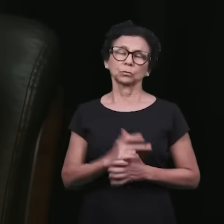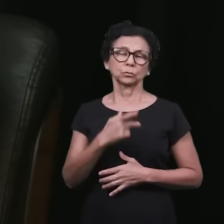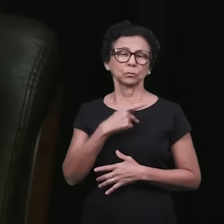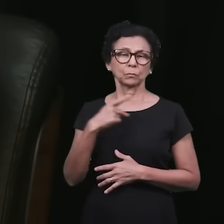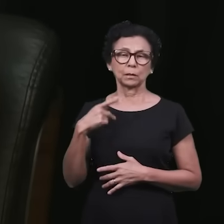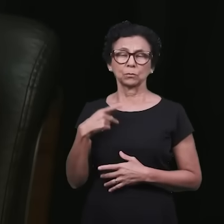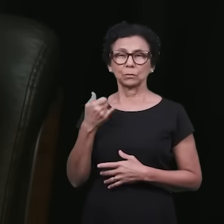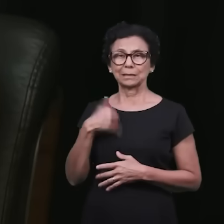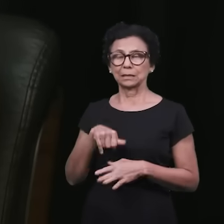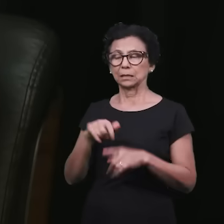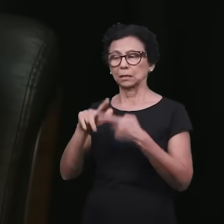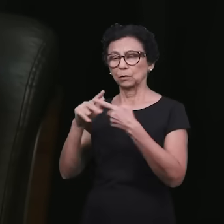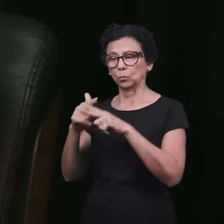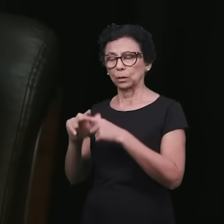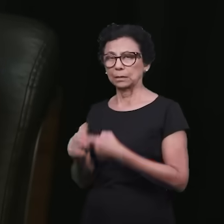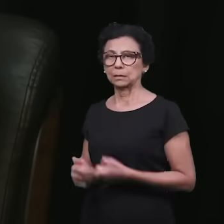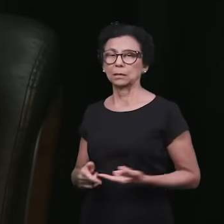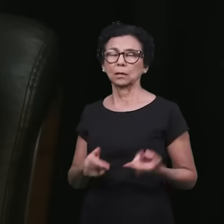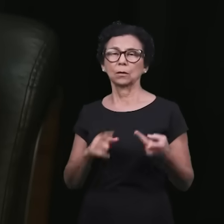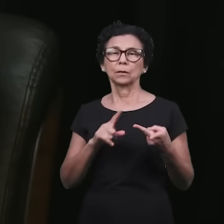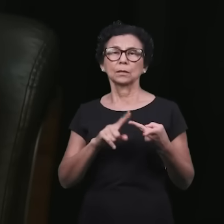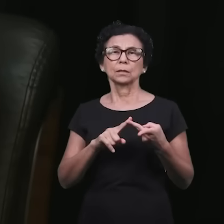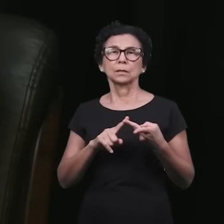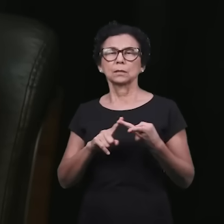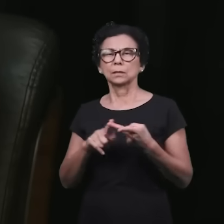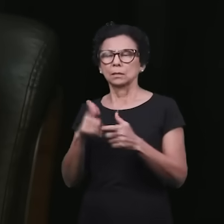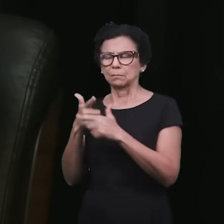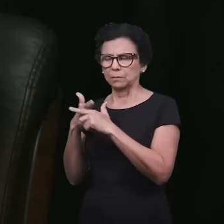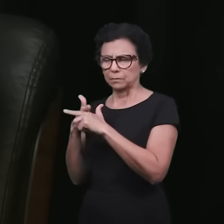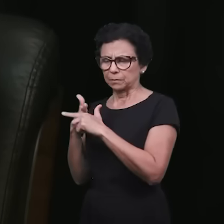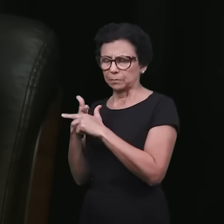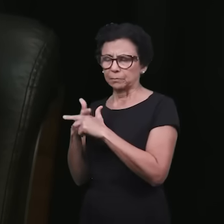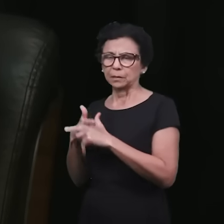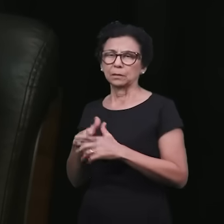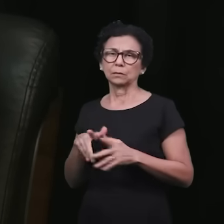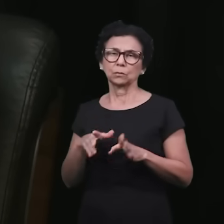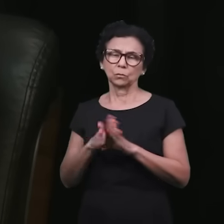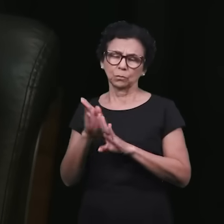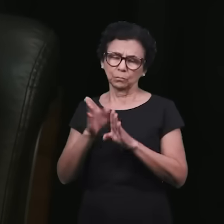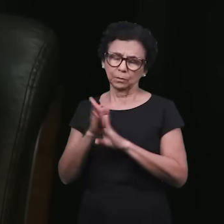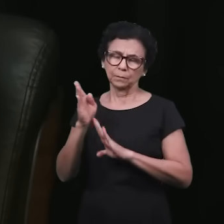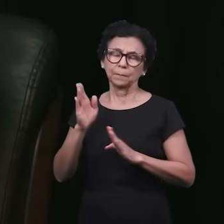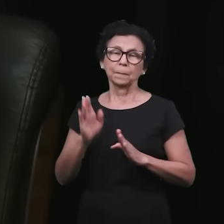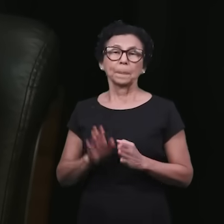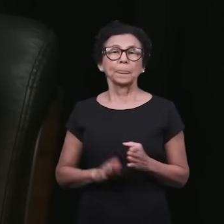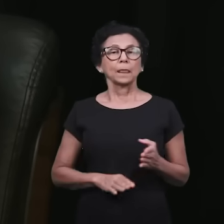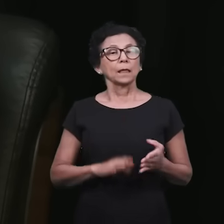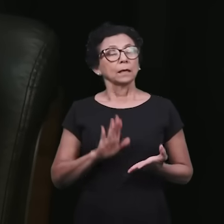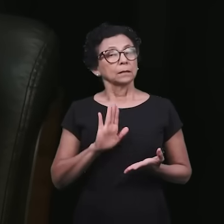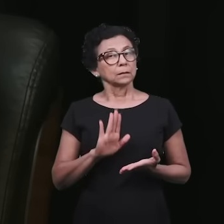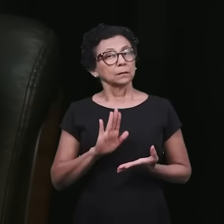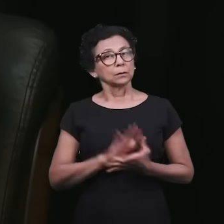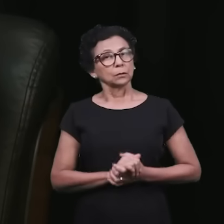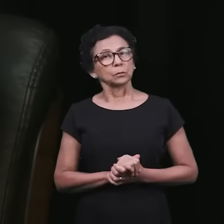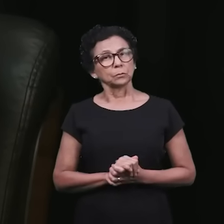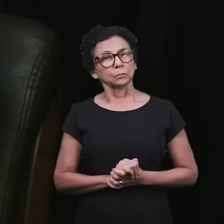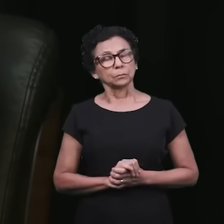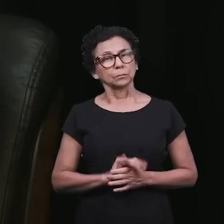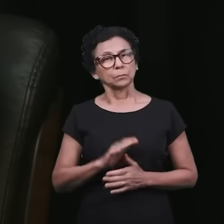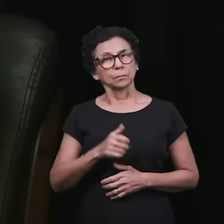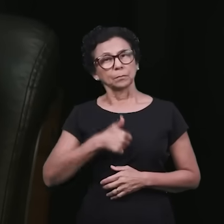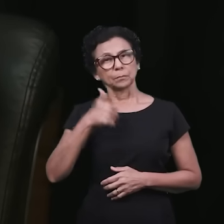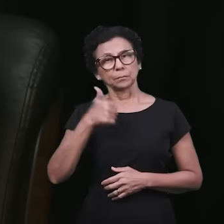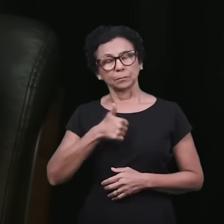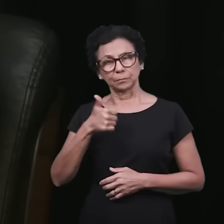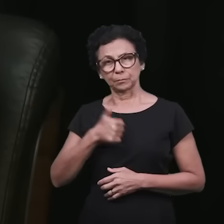correção, ou pode ser somente uma exortação. Primeiro, o pastor ele deve fazer isso na direção do Senhor,